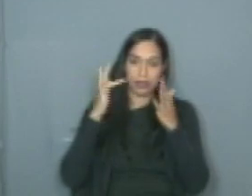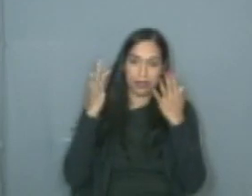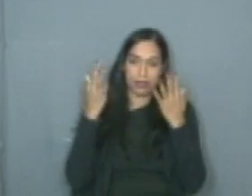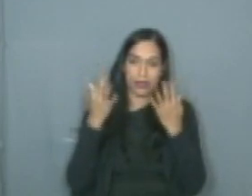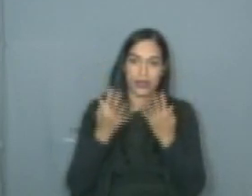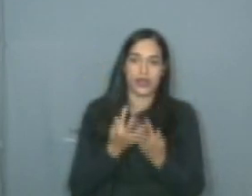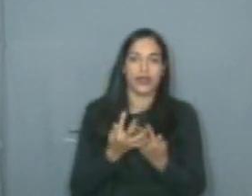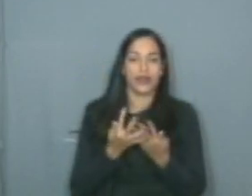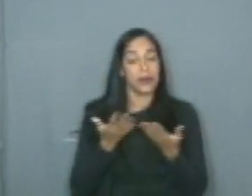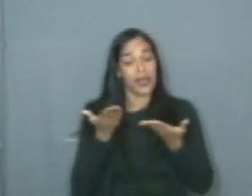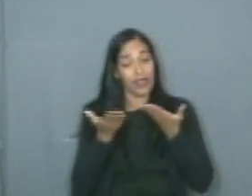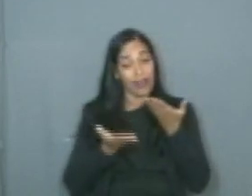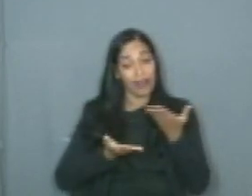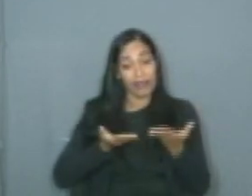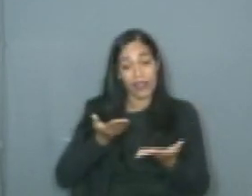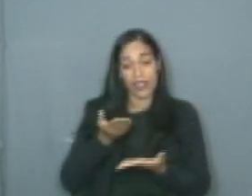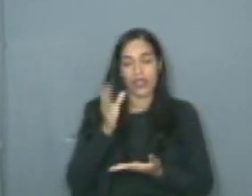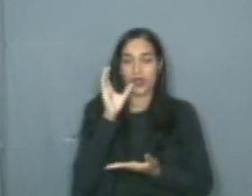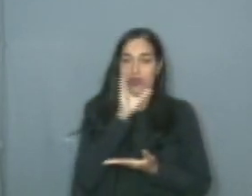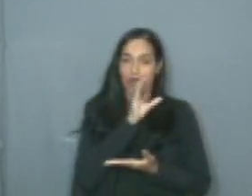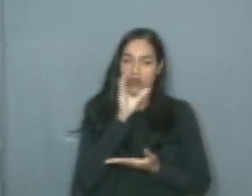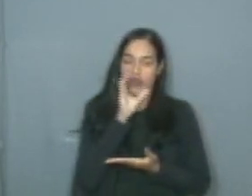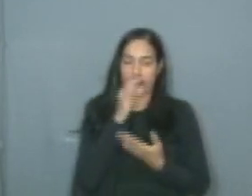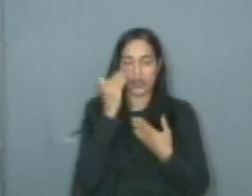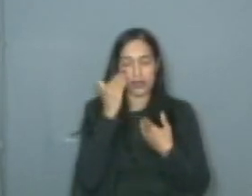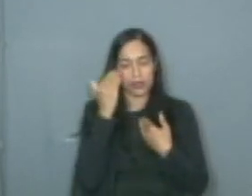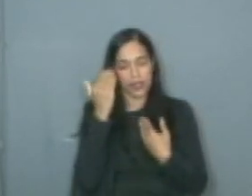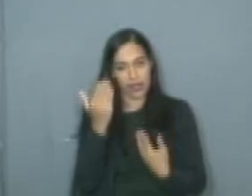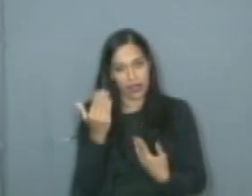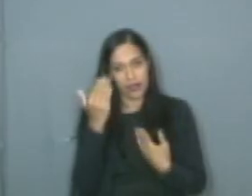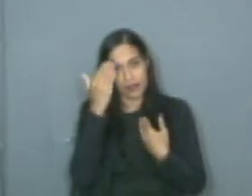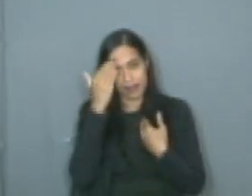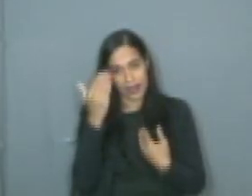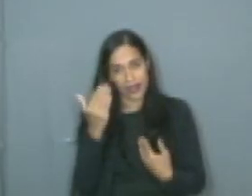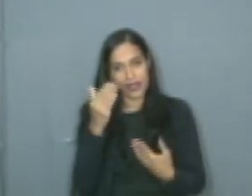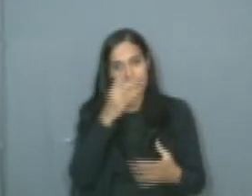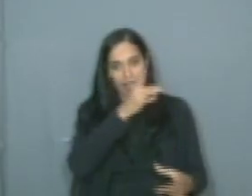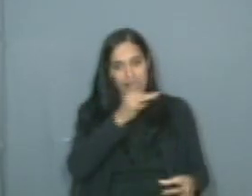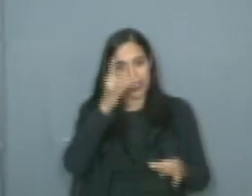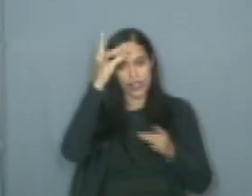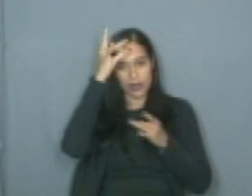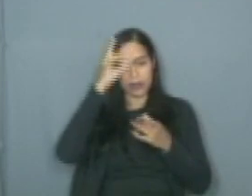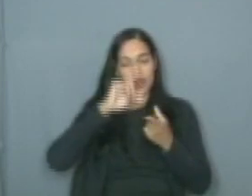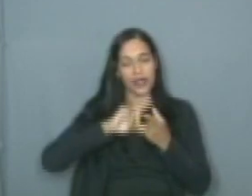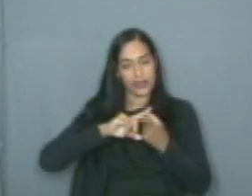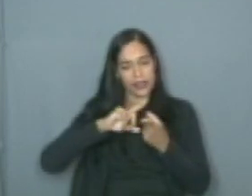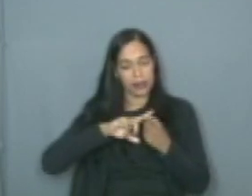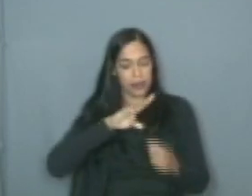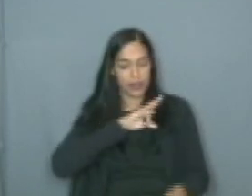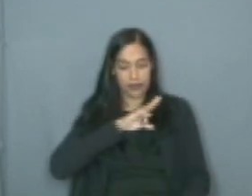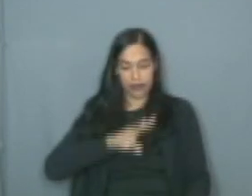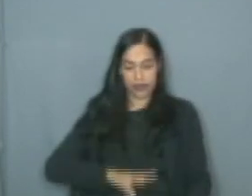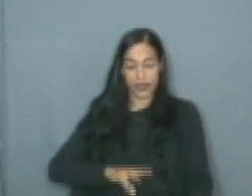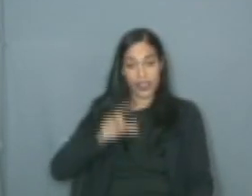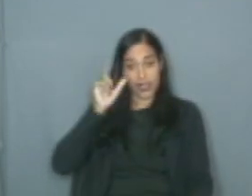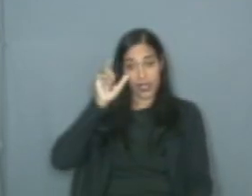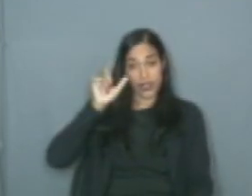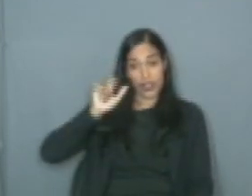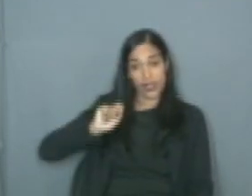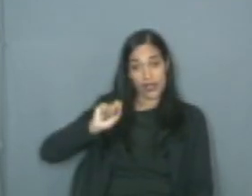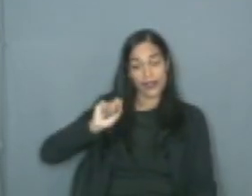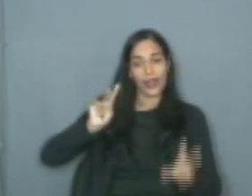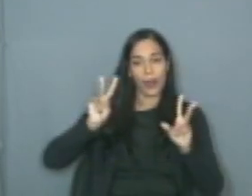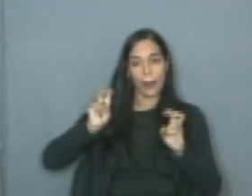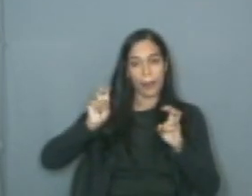e atendido de imediato. Muito obrigada. Agradeço a sua parte, acato também a sua parte, vereadora Ana Lúcia. Como eu falei, é uma pauta que a senhora defende